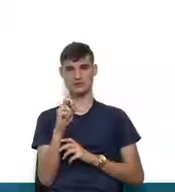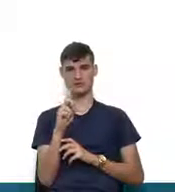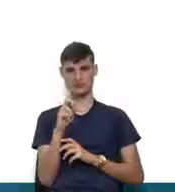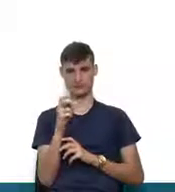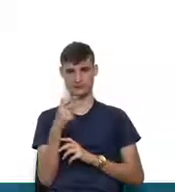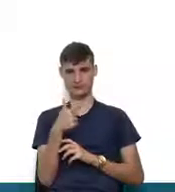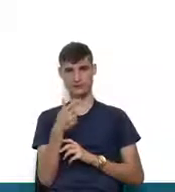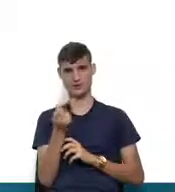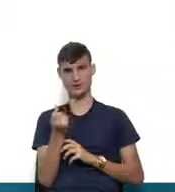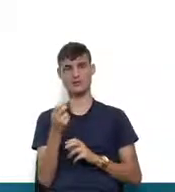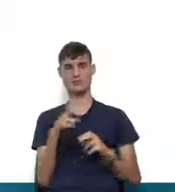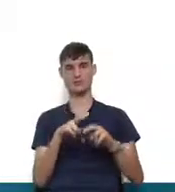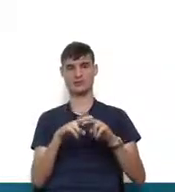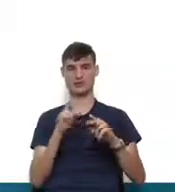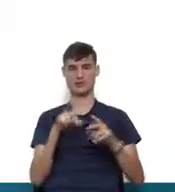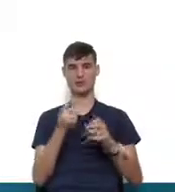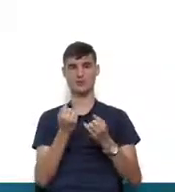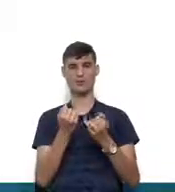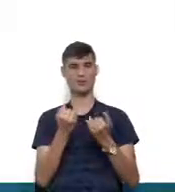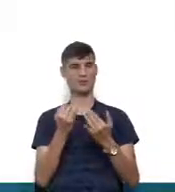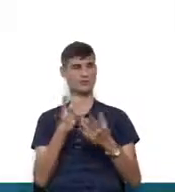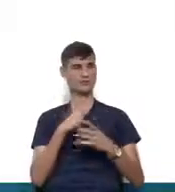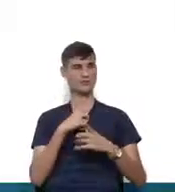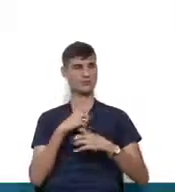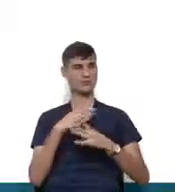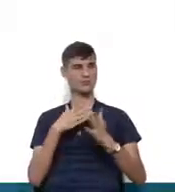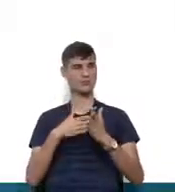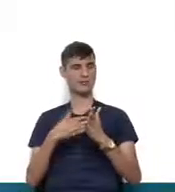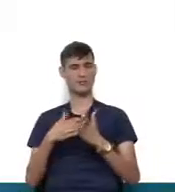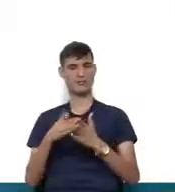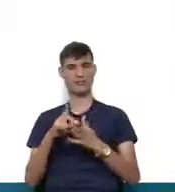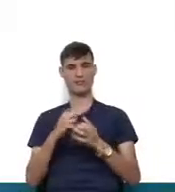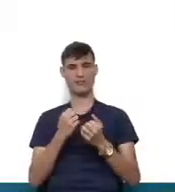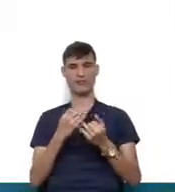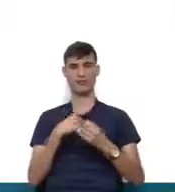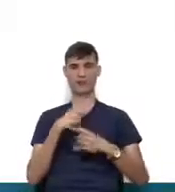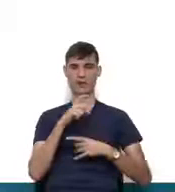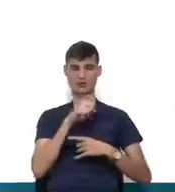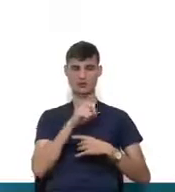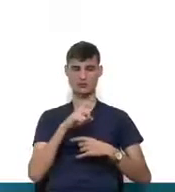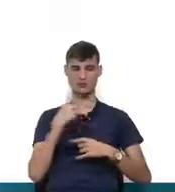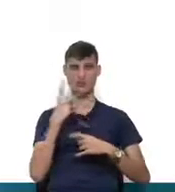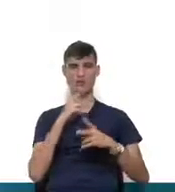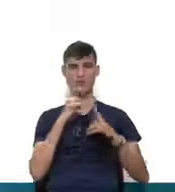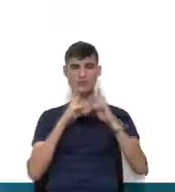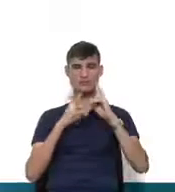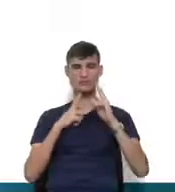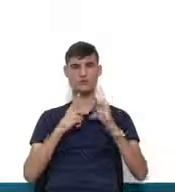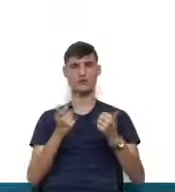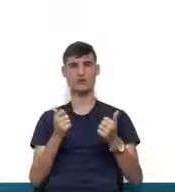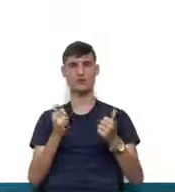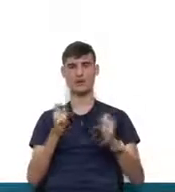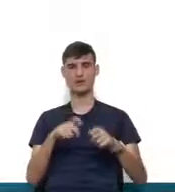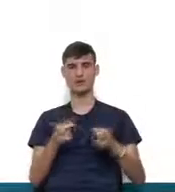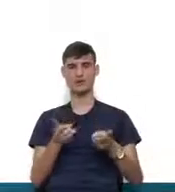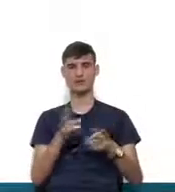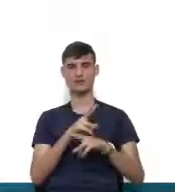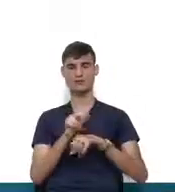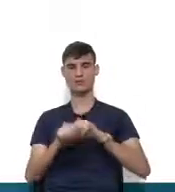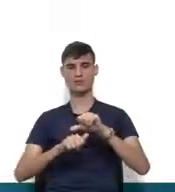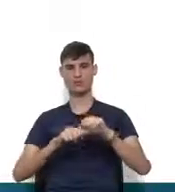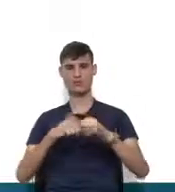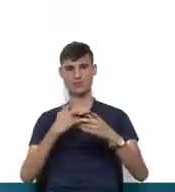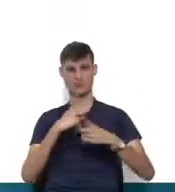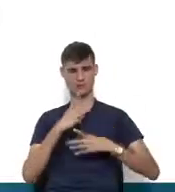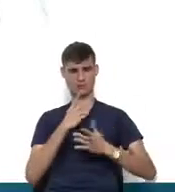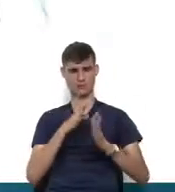0,6526. Então, é esse valor, neste intervalo, são os valores de x que a gente pode substituir. E quando a gente plota